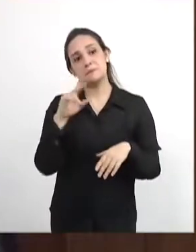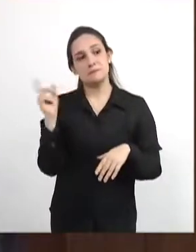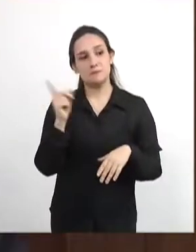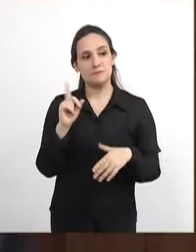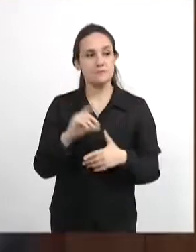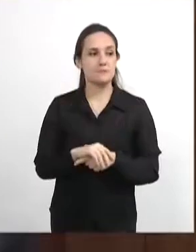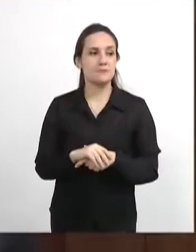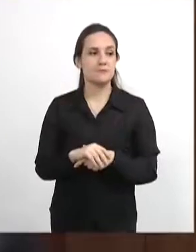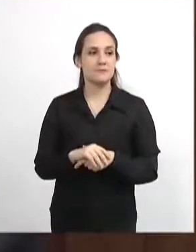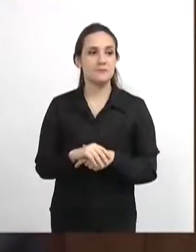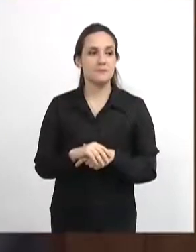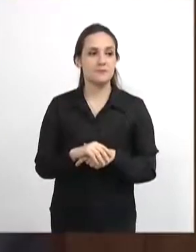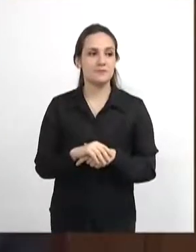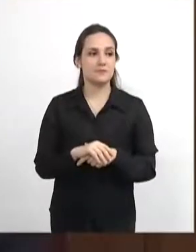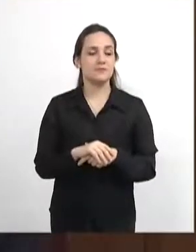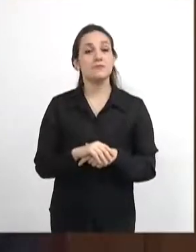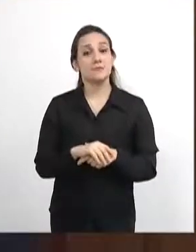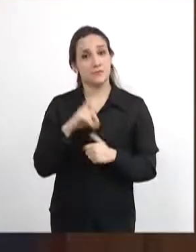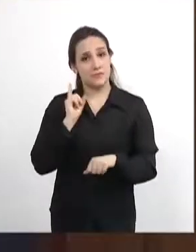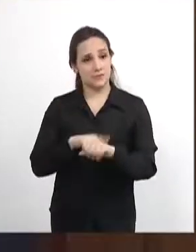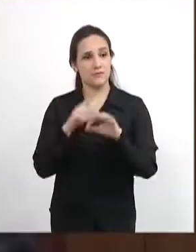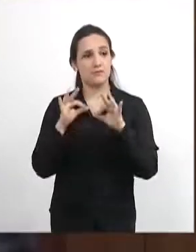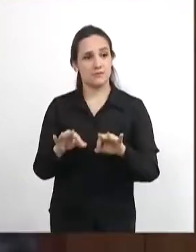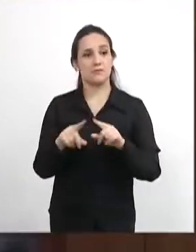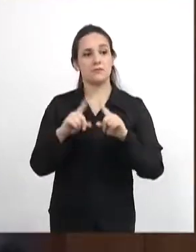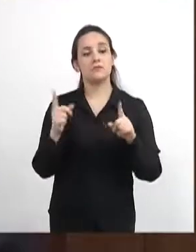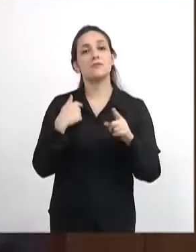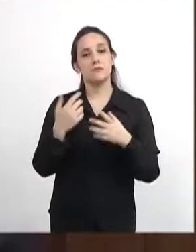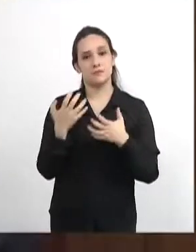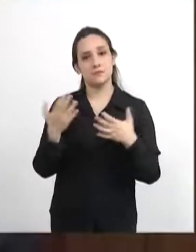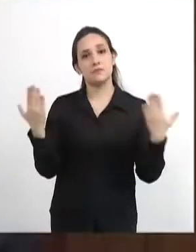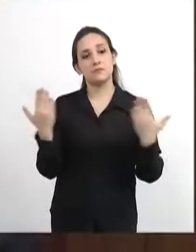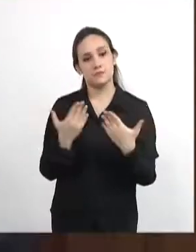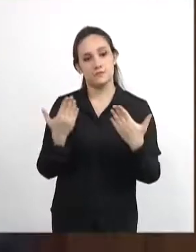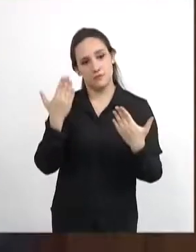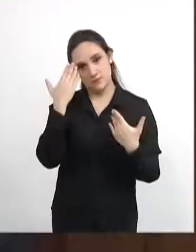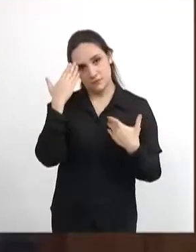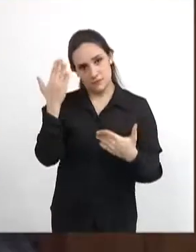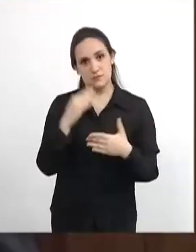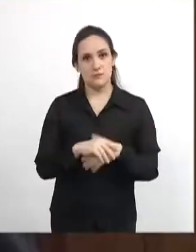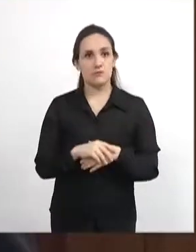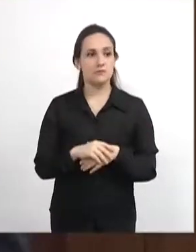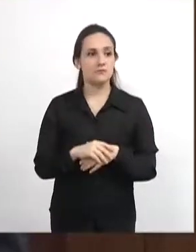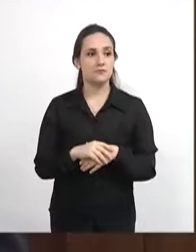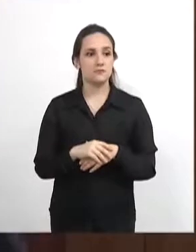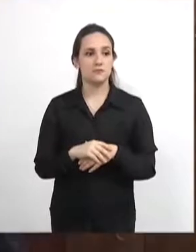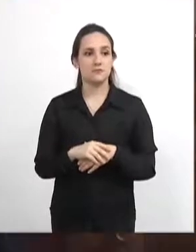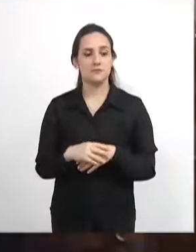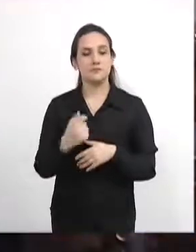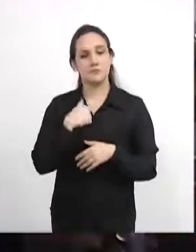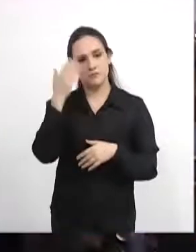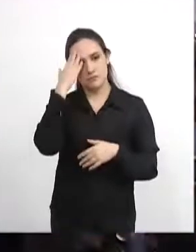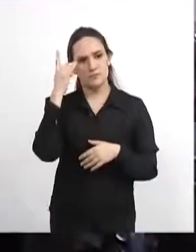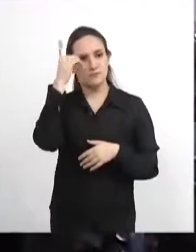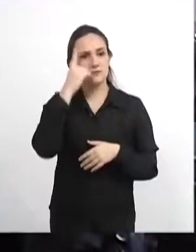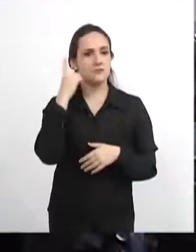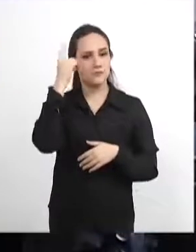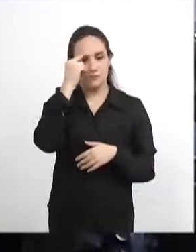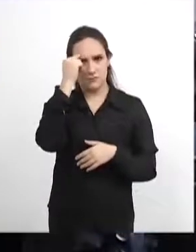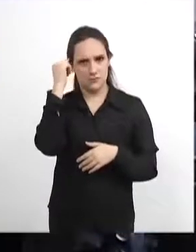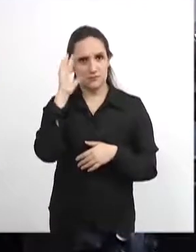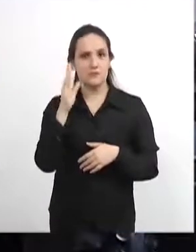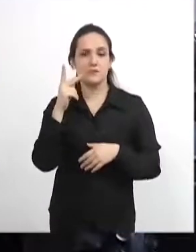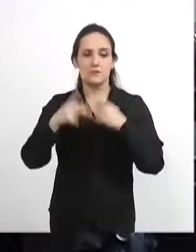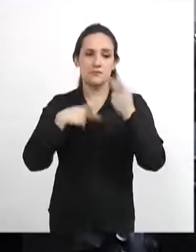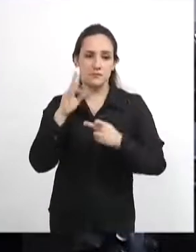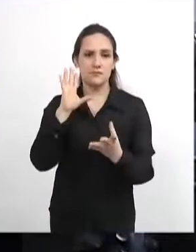o tempo regimental, mas eu gostaria apenas de fazer aqui um registro. Eu sei que o deputado Herculano já falou aqui